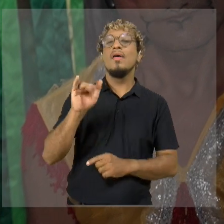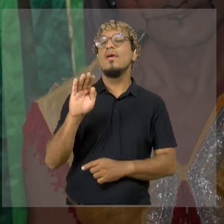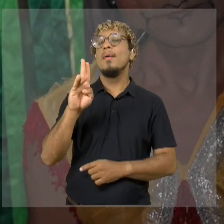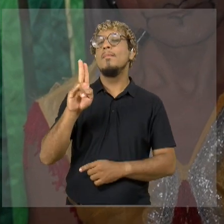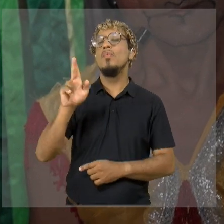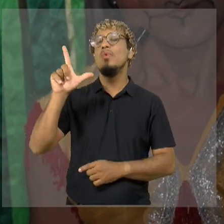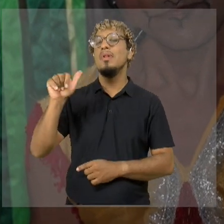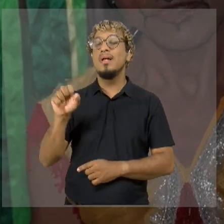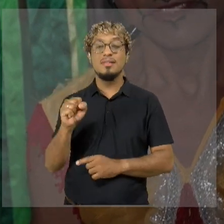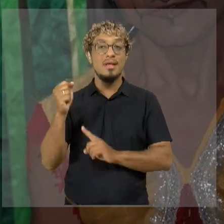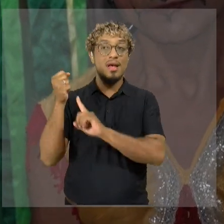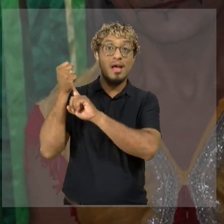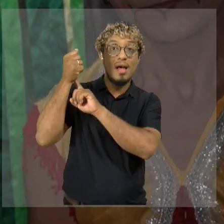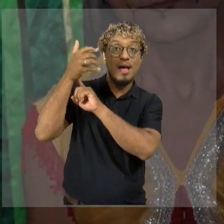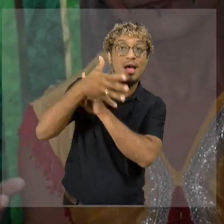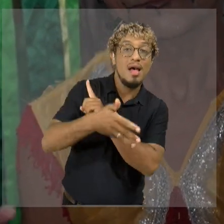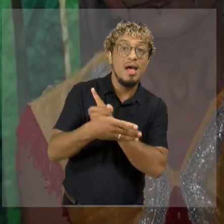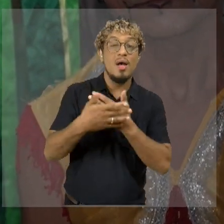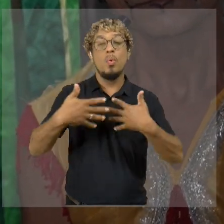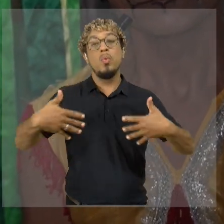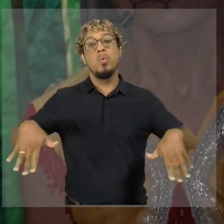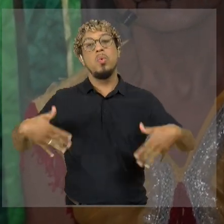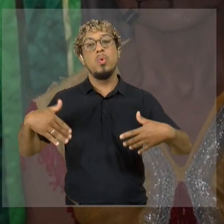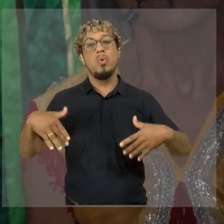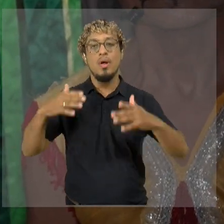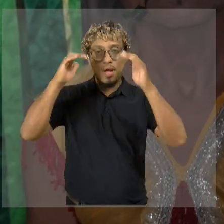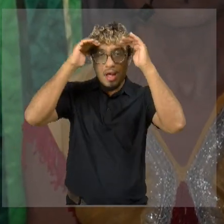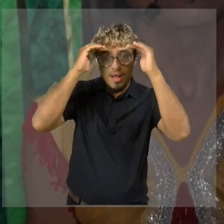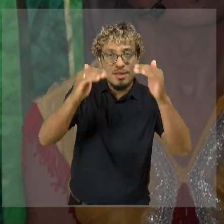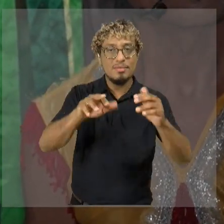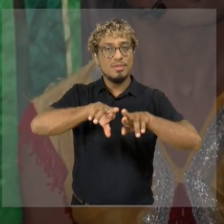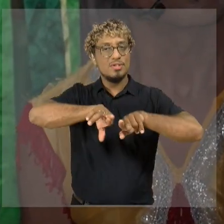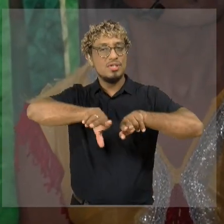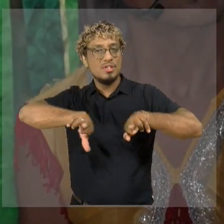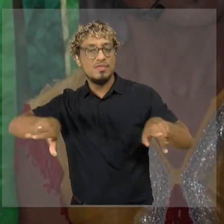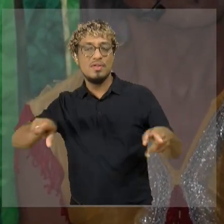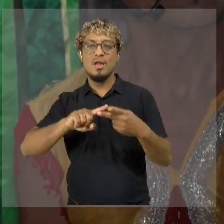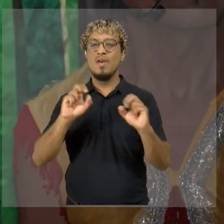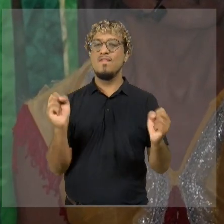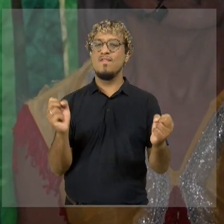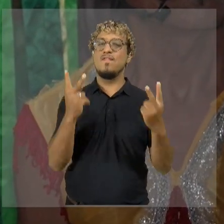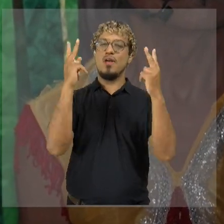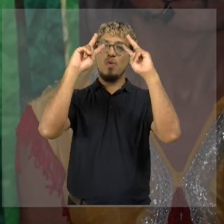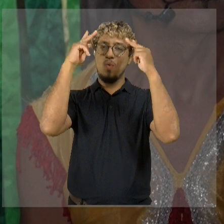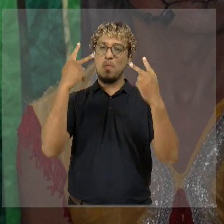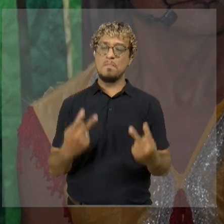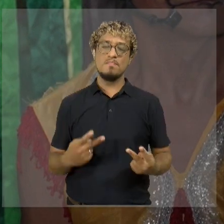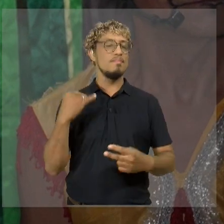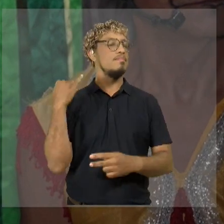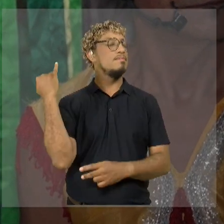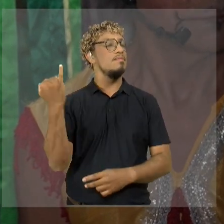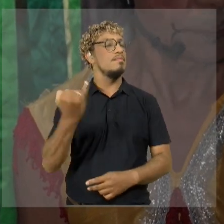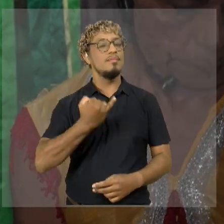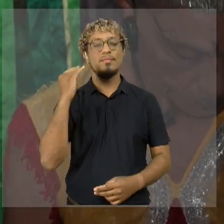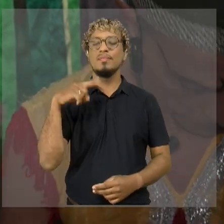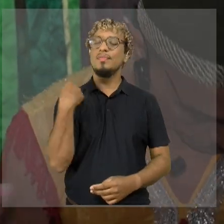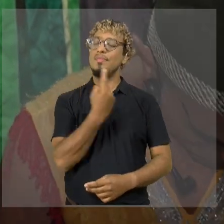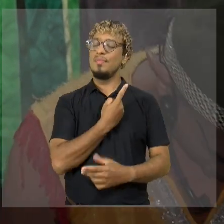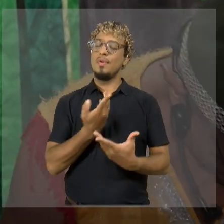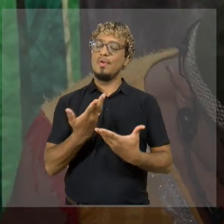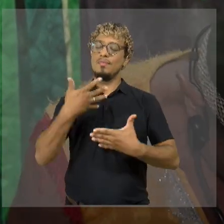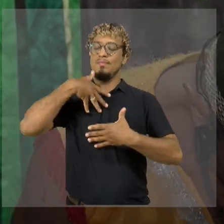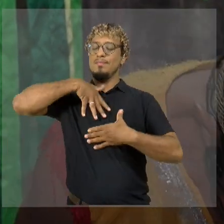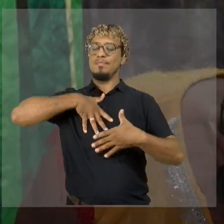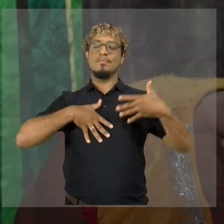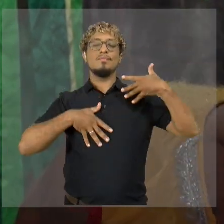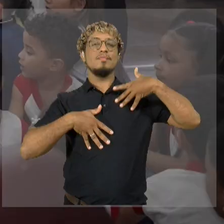fábulas trazer para elas a questão do respeito à diferenças os valores humanos né aqueles valores que que nós já temos